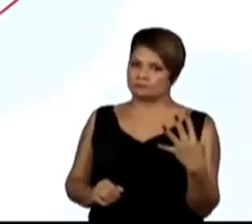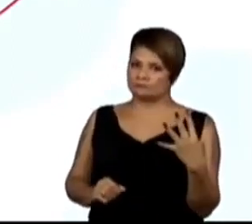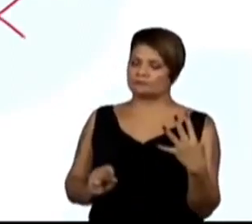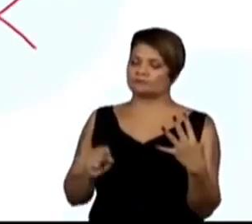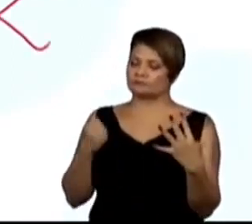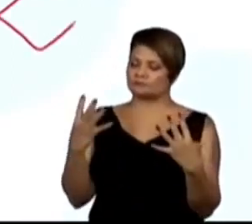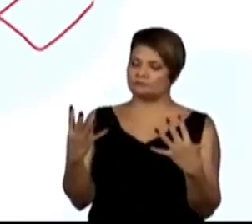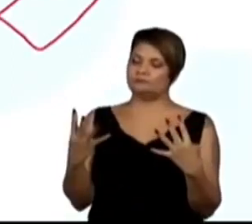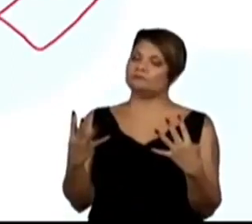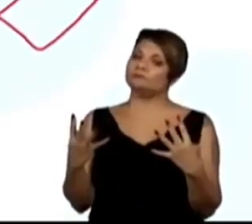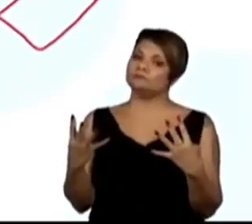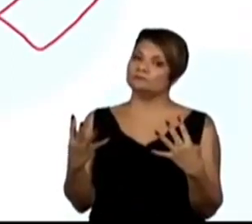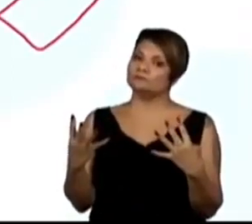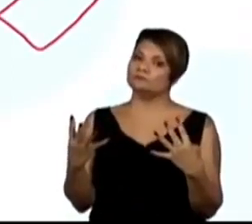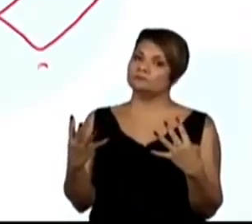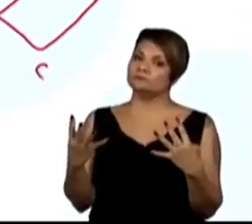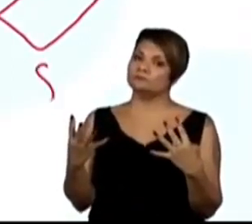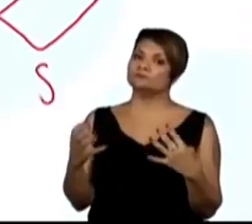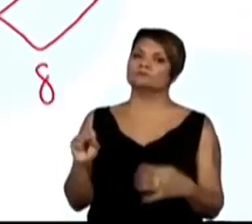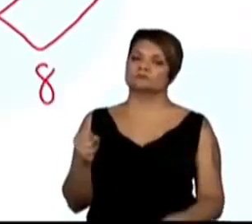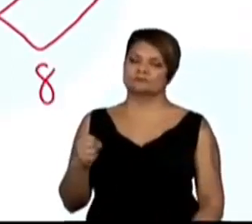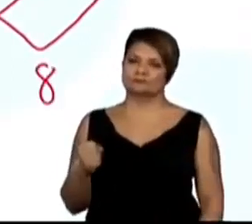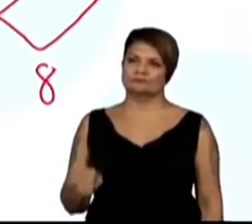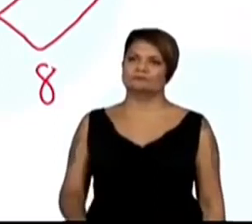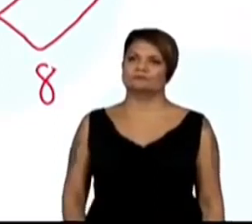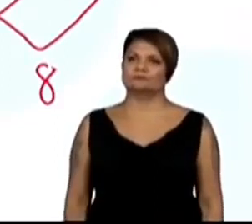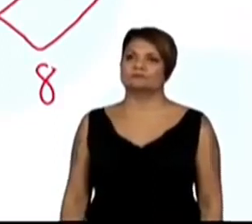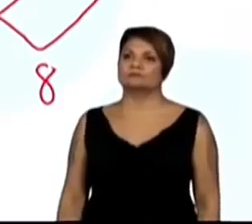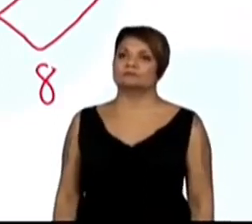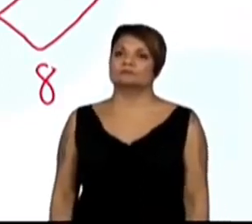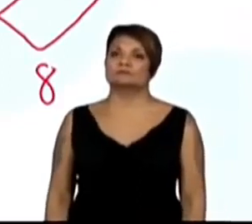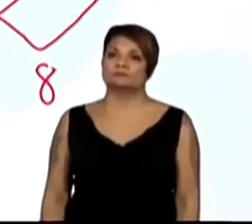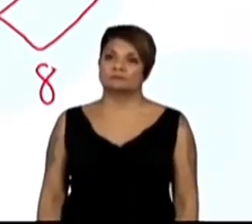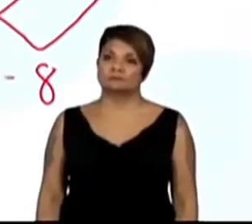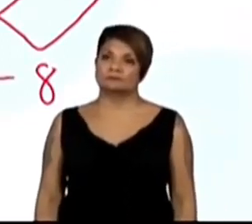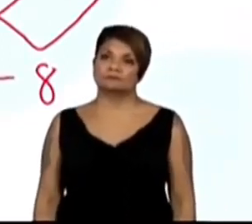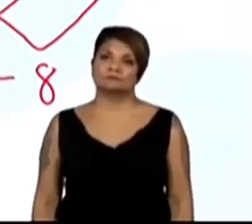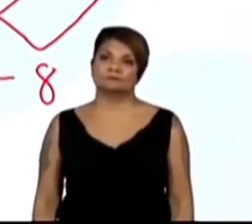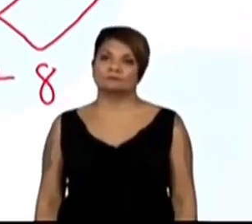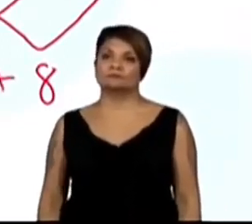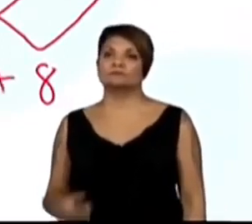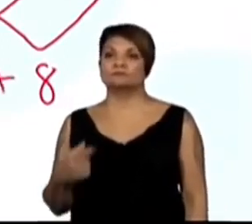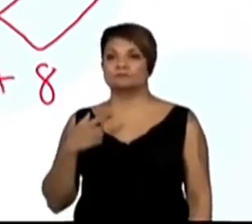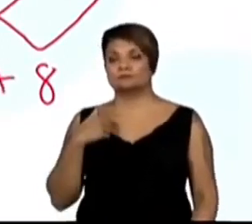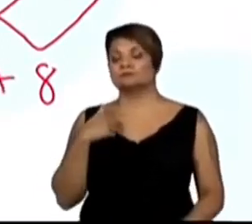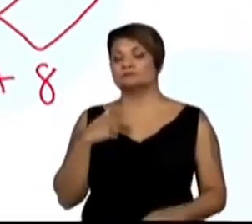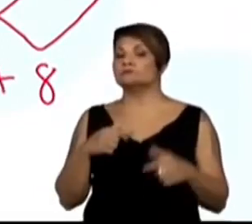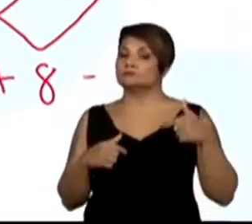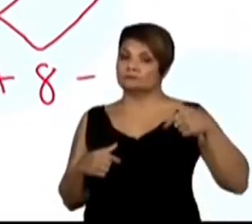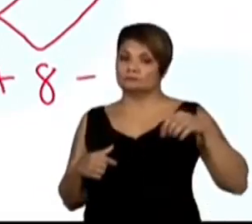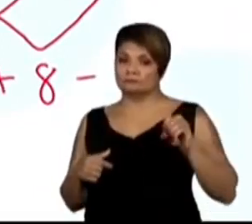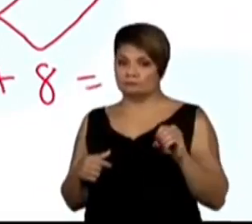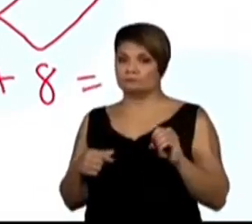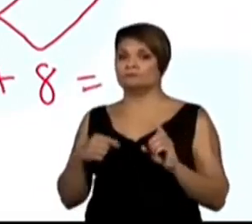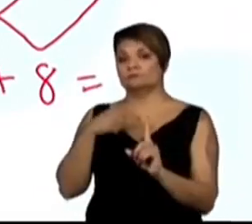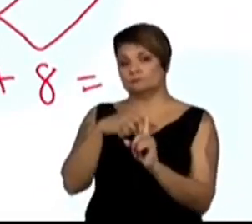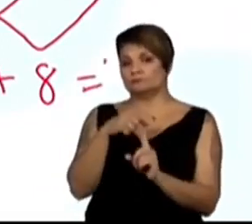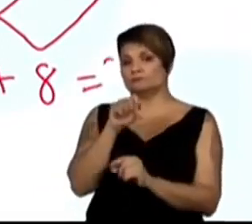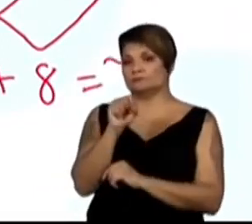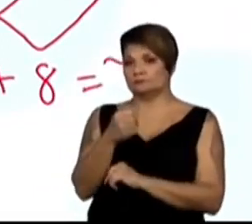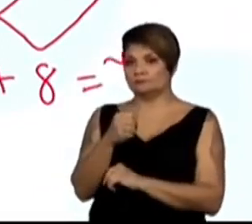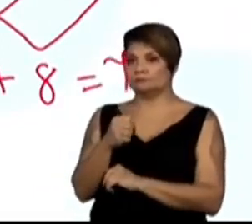pensar no 4 mais o 4. 8. 8. Como estão números, o número está decomposto, eu preciso continuar somando para compor